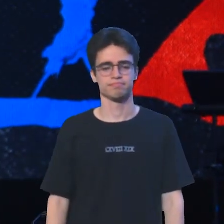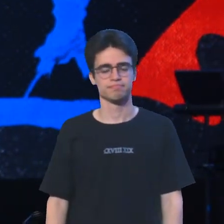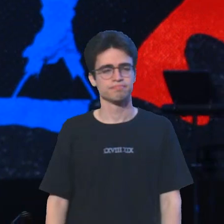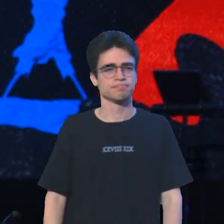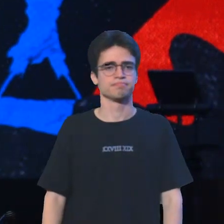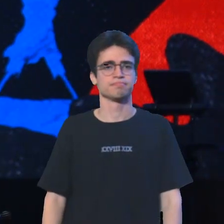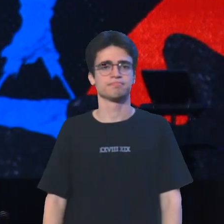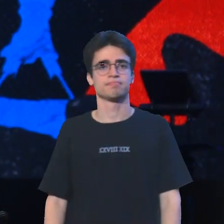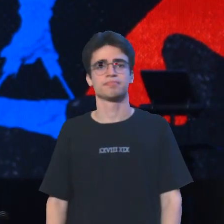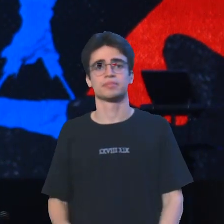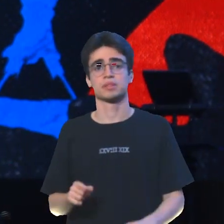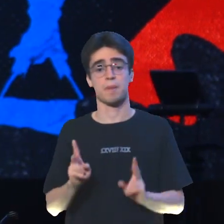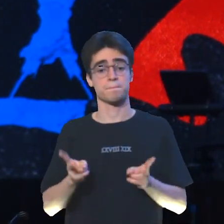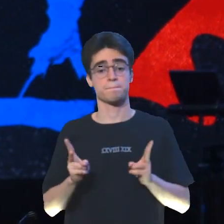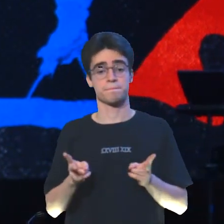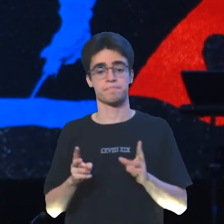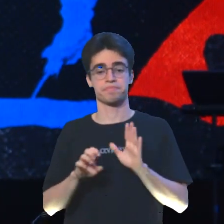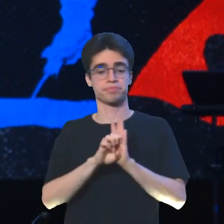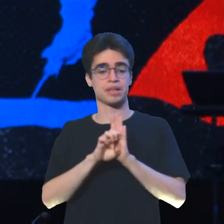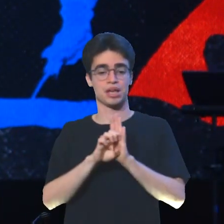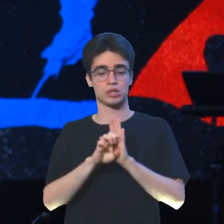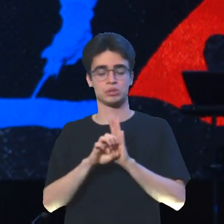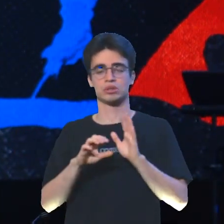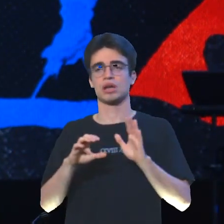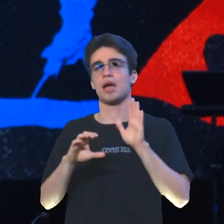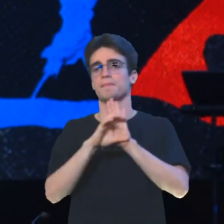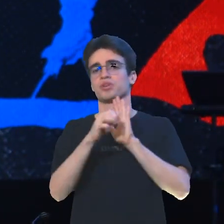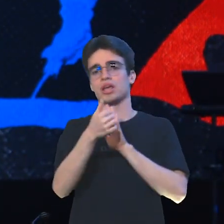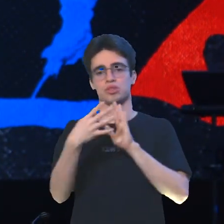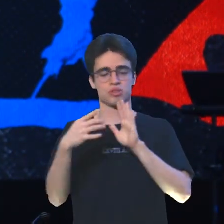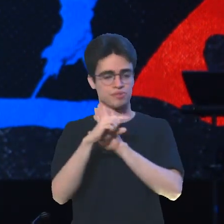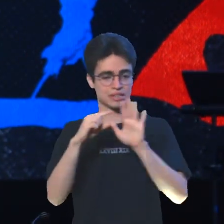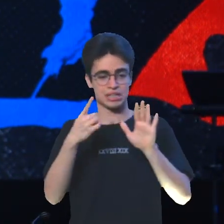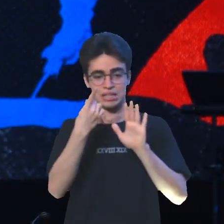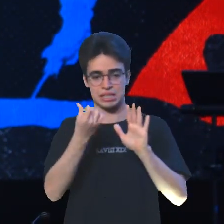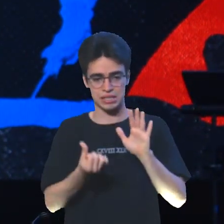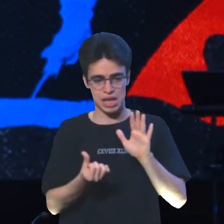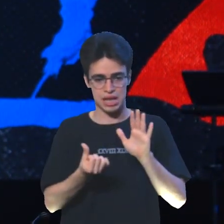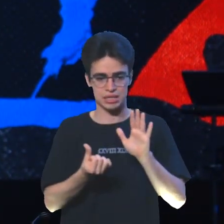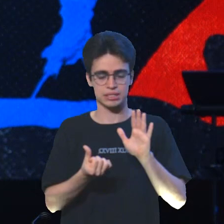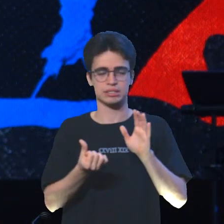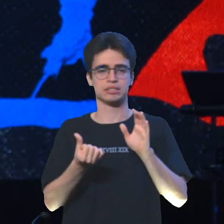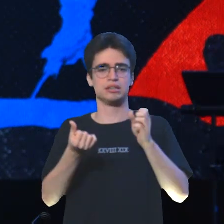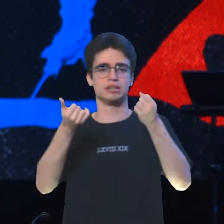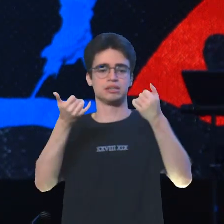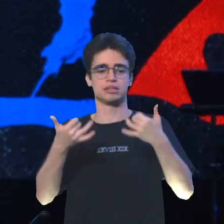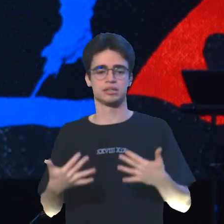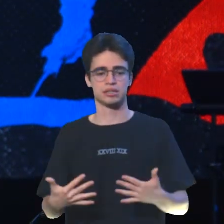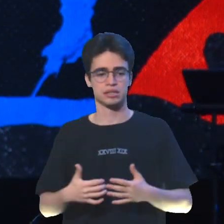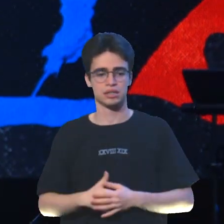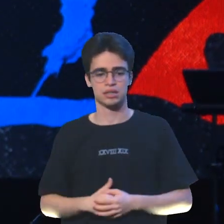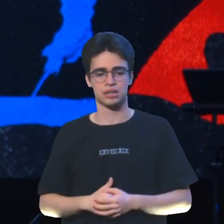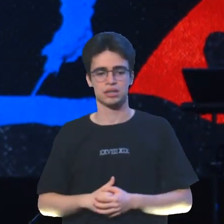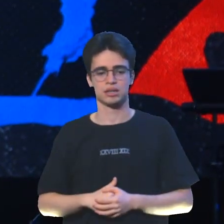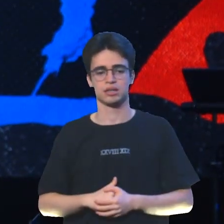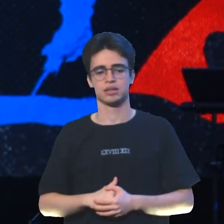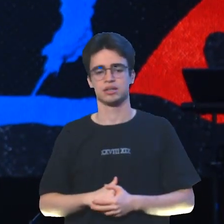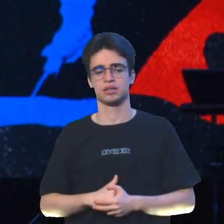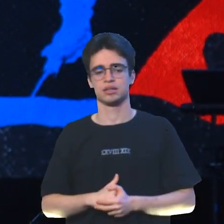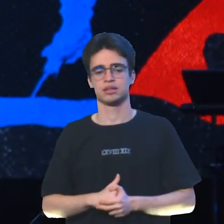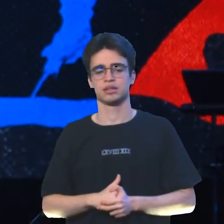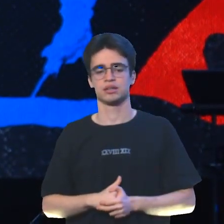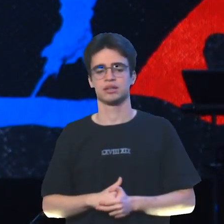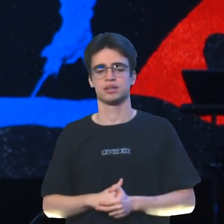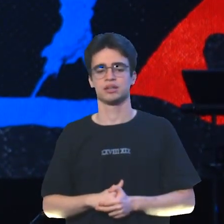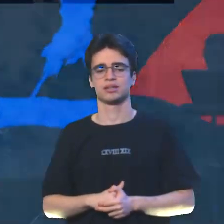No mesmo livro de Êxodo, no capítulo 14, versículo 16, a palavra de Deus vai falar assim: